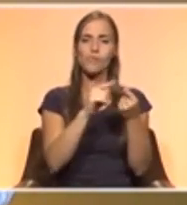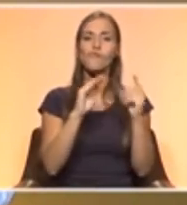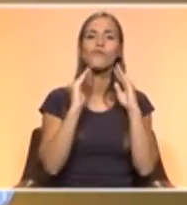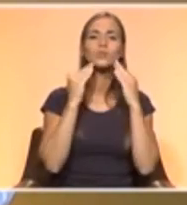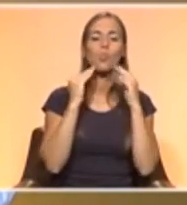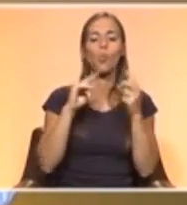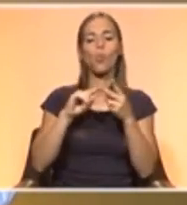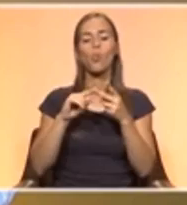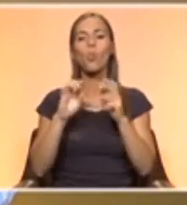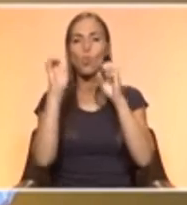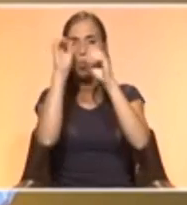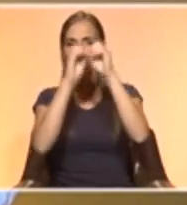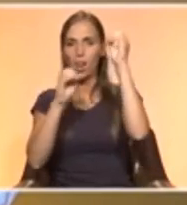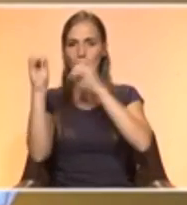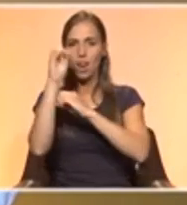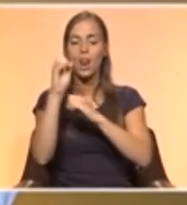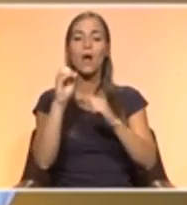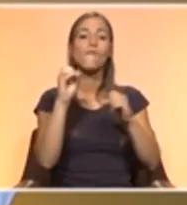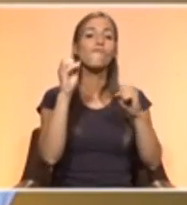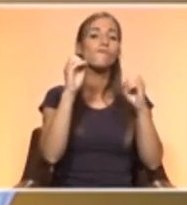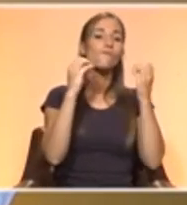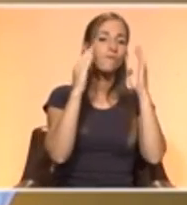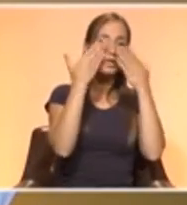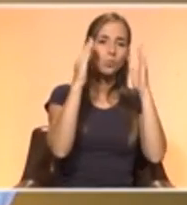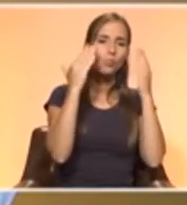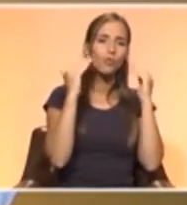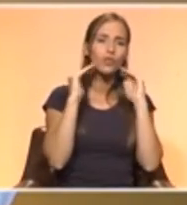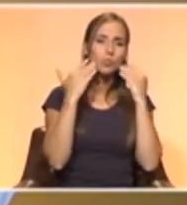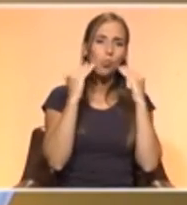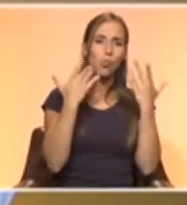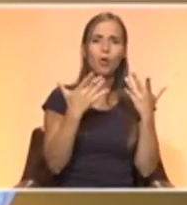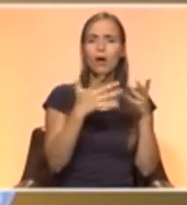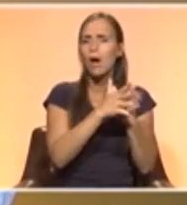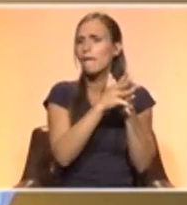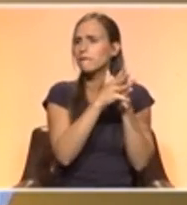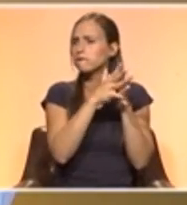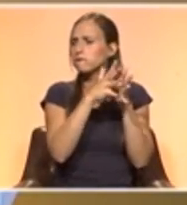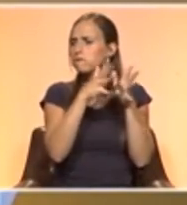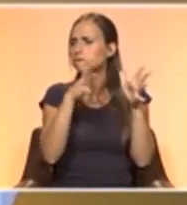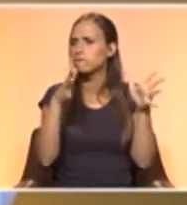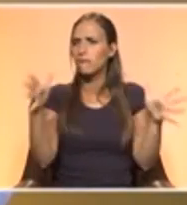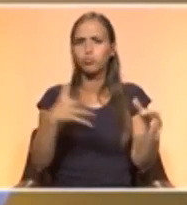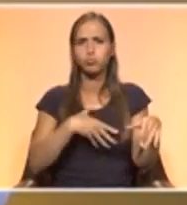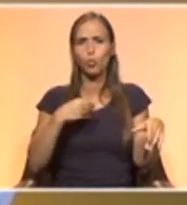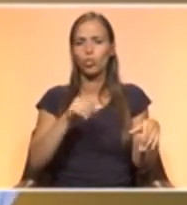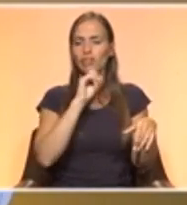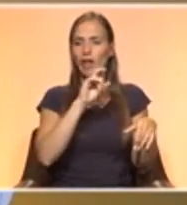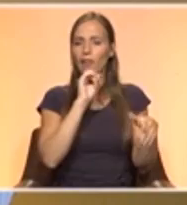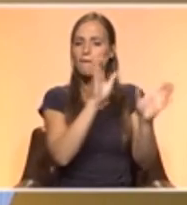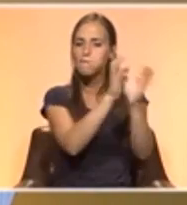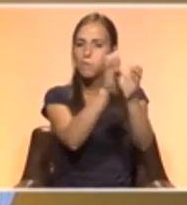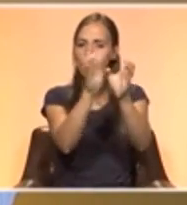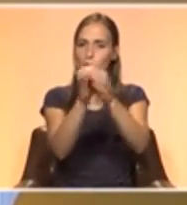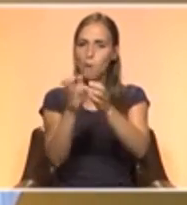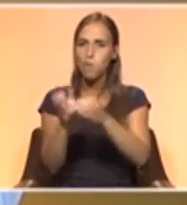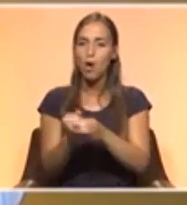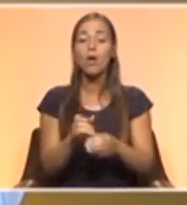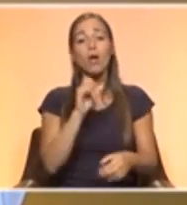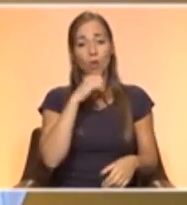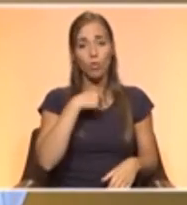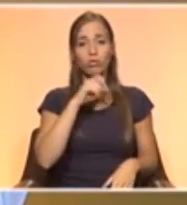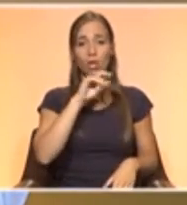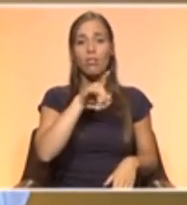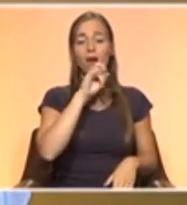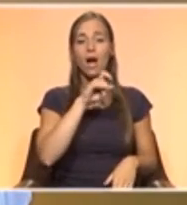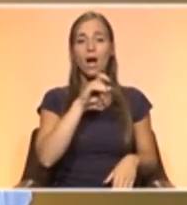Google Facebook é a maior plataforma do mundo que permite e altamente segmentada Ou seja eu consigo direcionar um anúncio